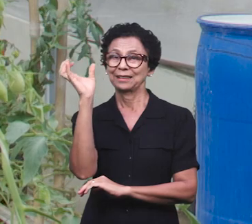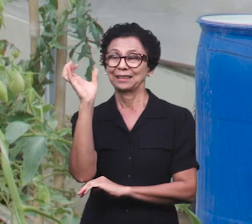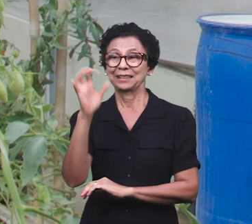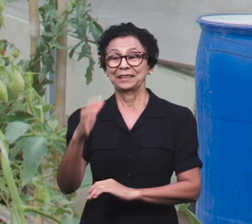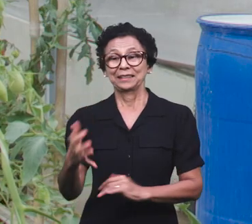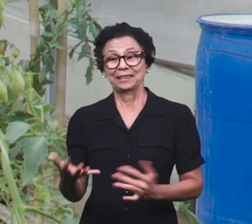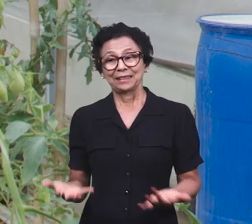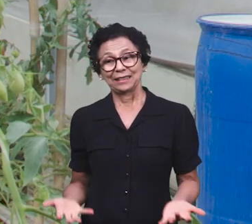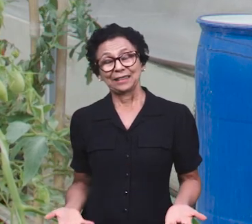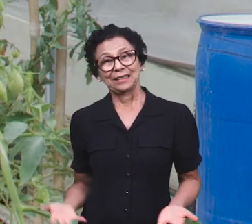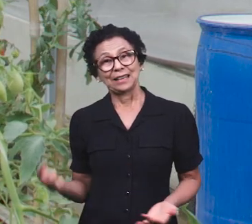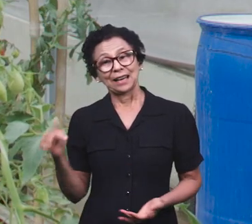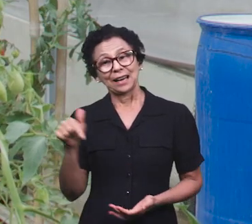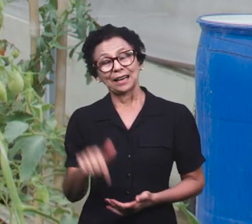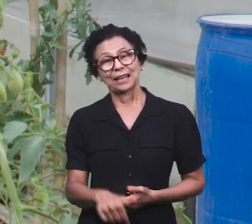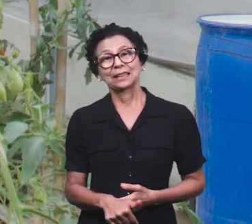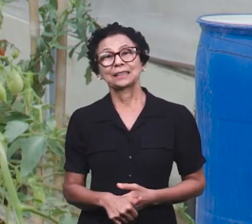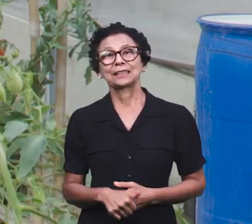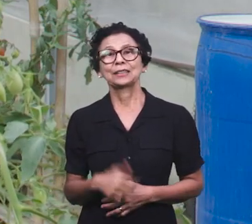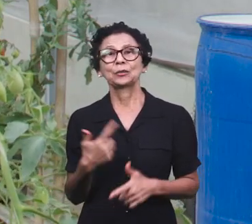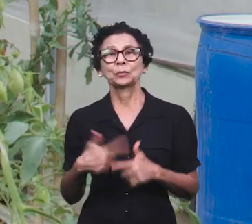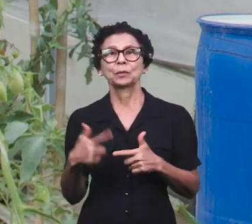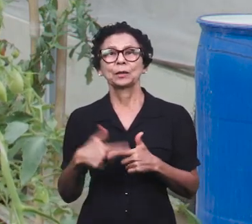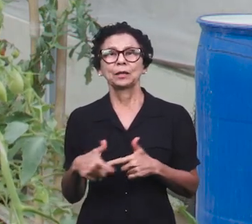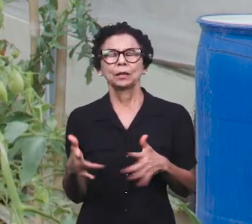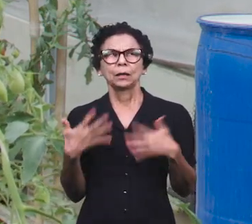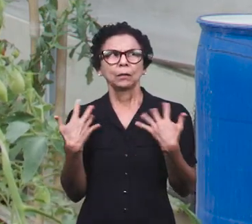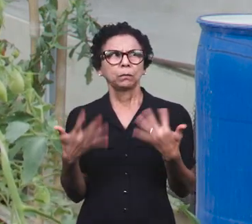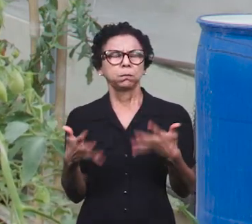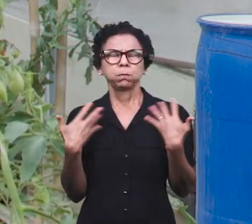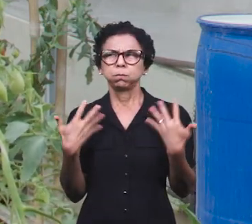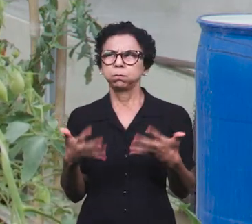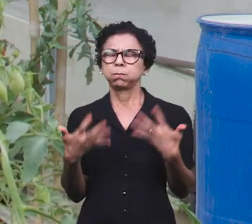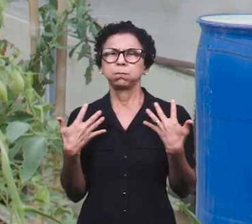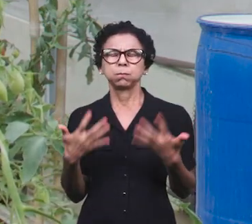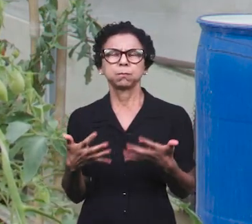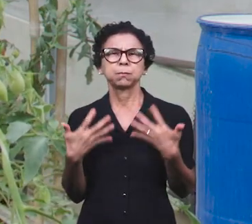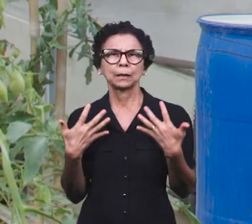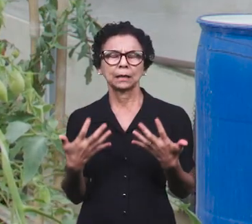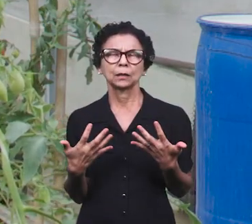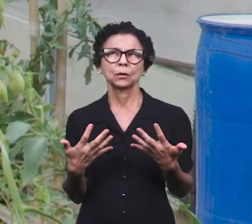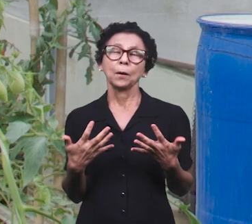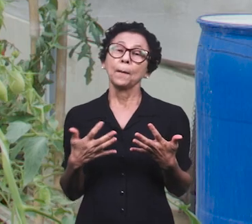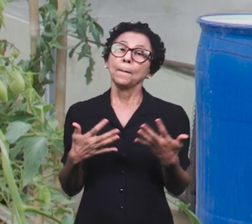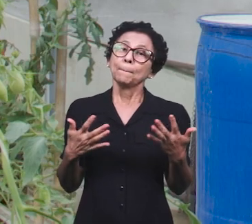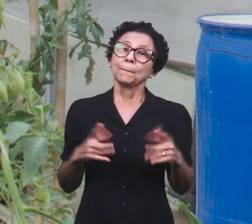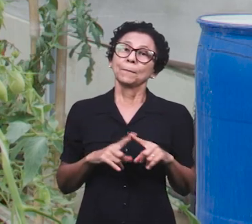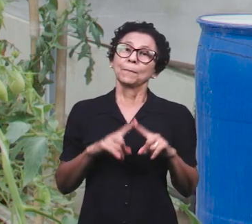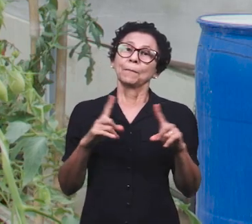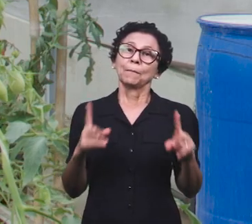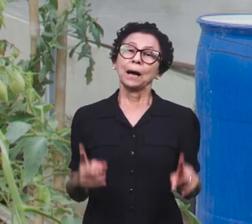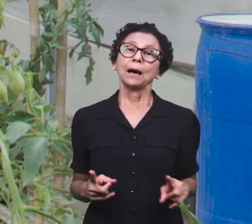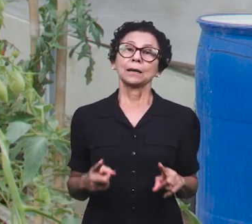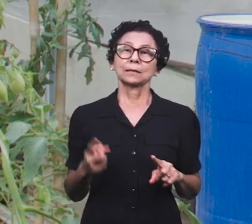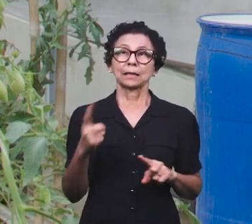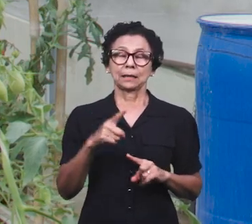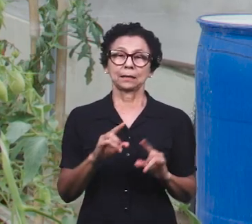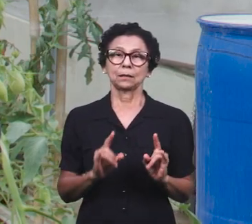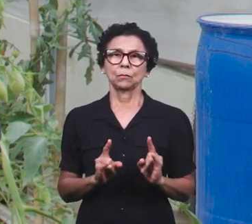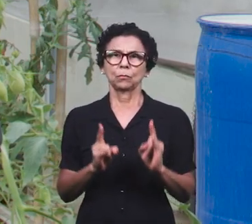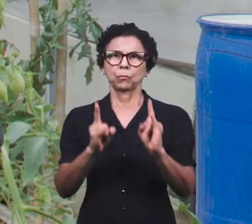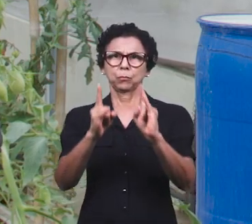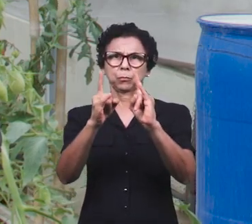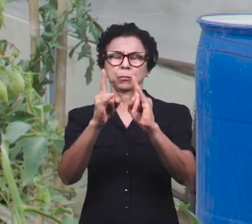tem um problema maior com a questão de calor, né, devido à ilha de calor. Mas aqui ainda ajuda um pouco por a gente estar numa área alta, então